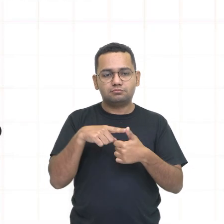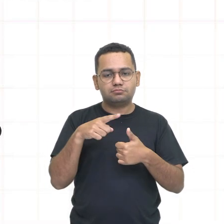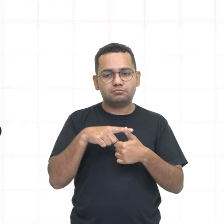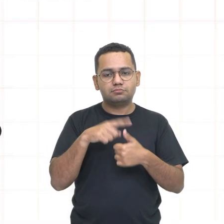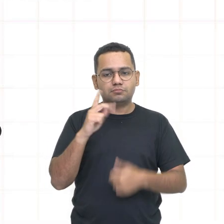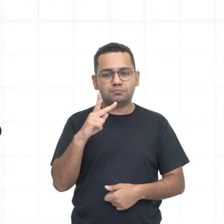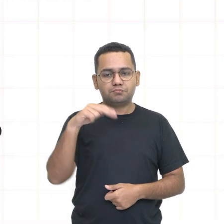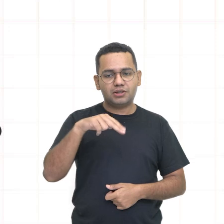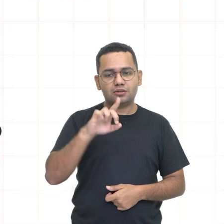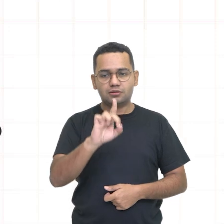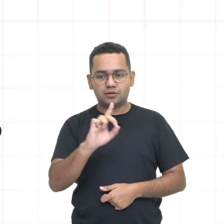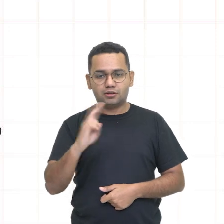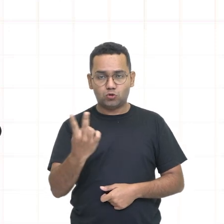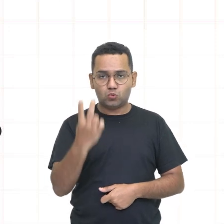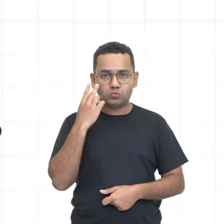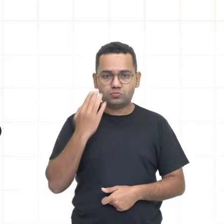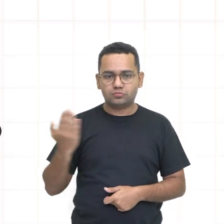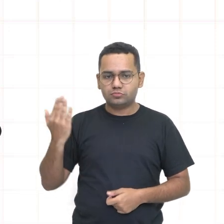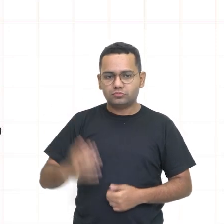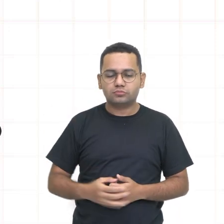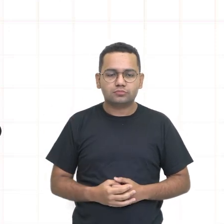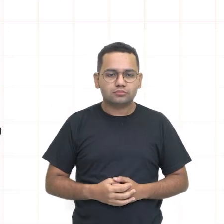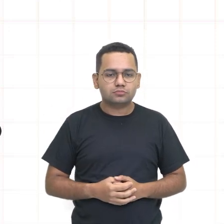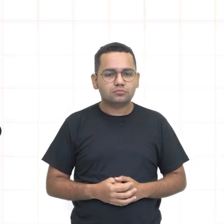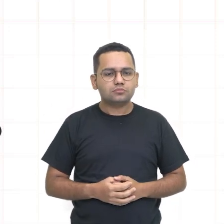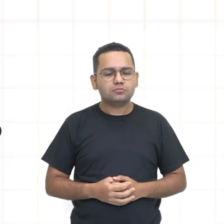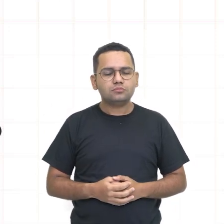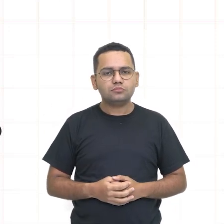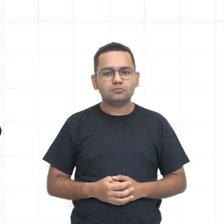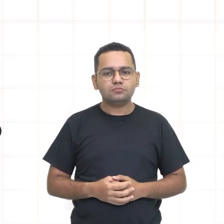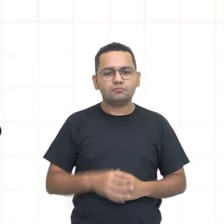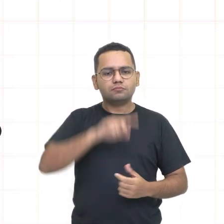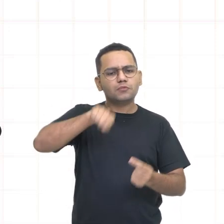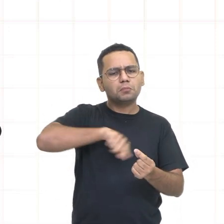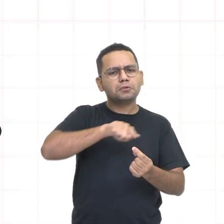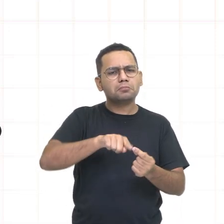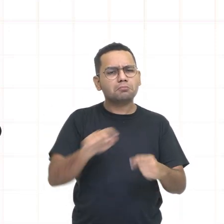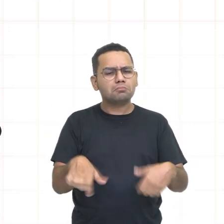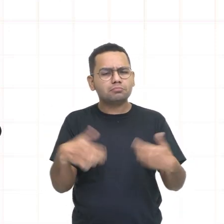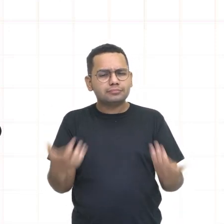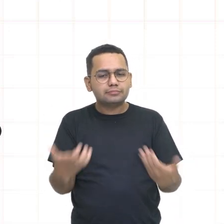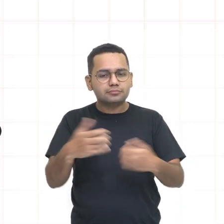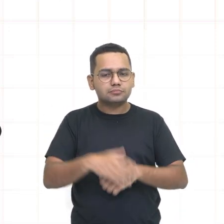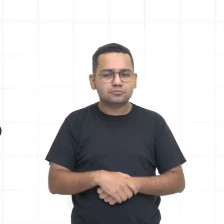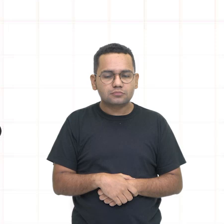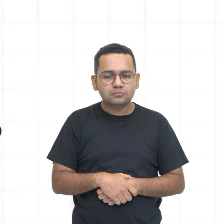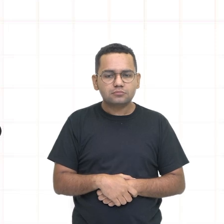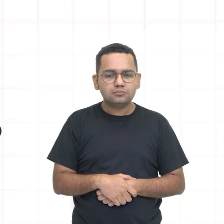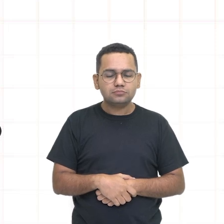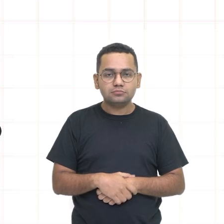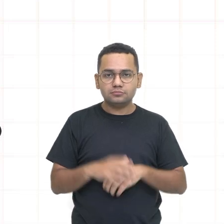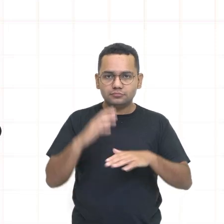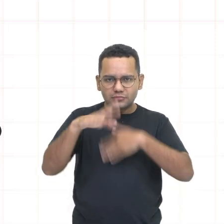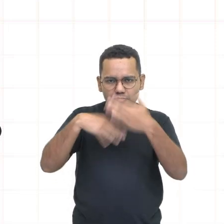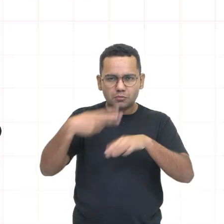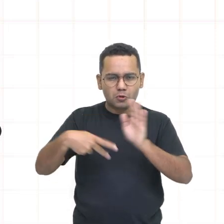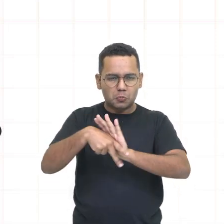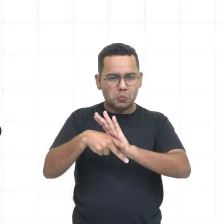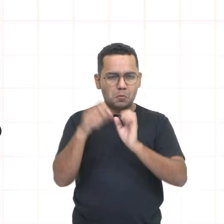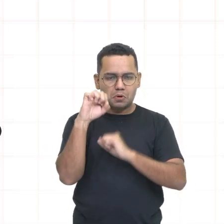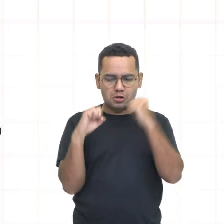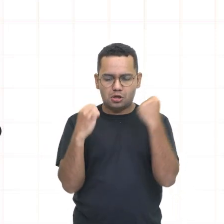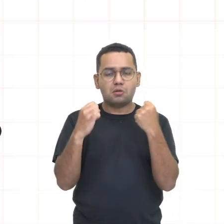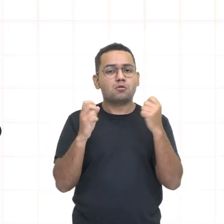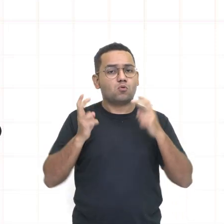de Desenvolvimento 2, o PND 2, ou segundo, visava continuar o desenvolvimento